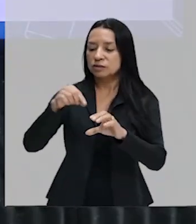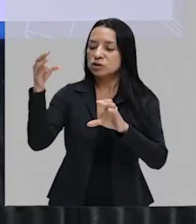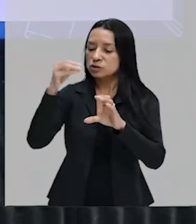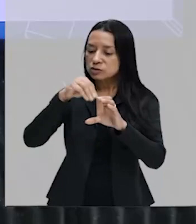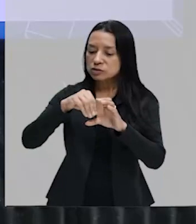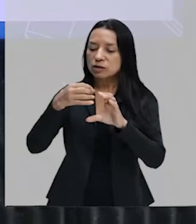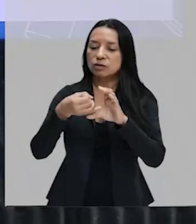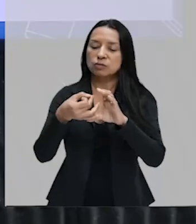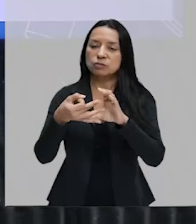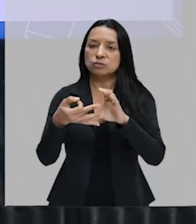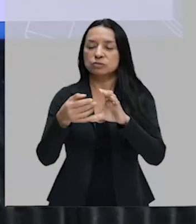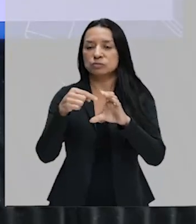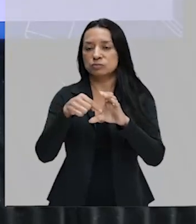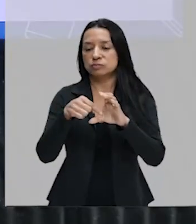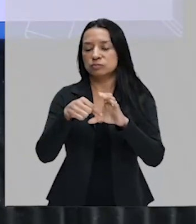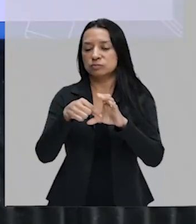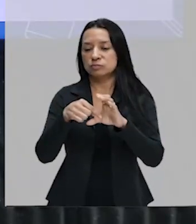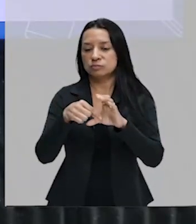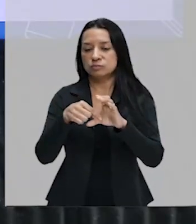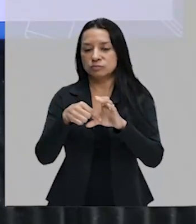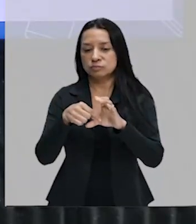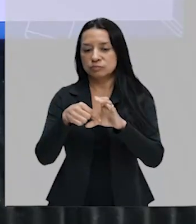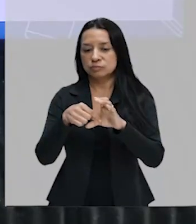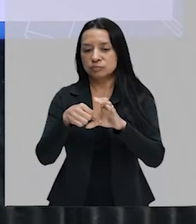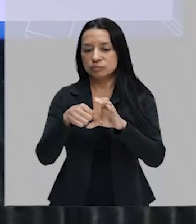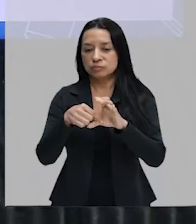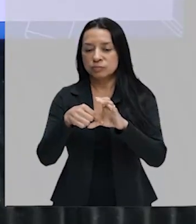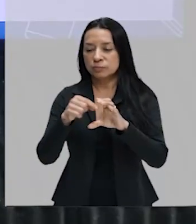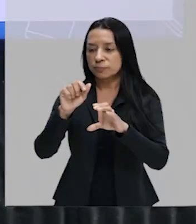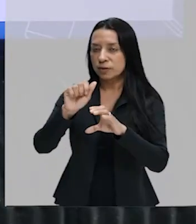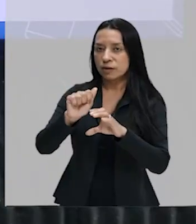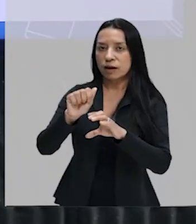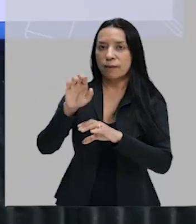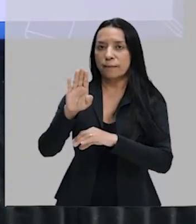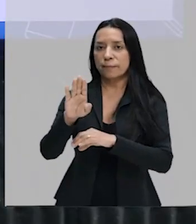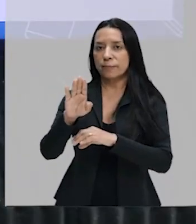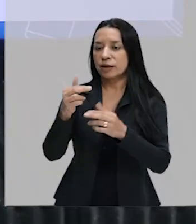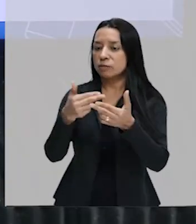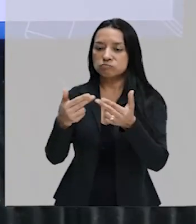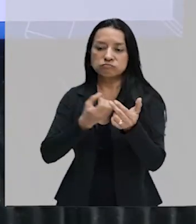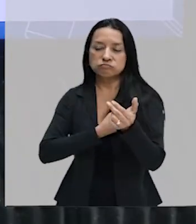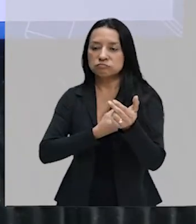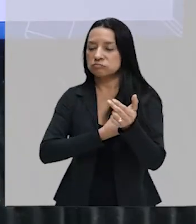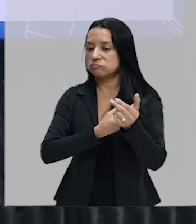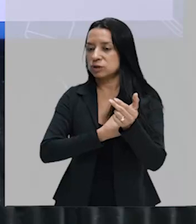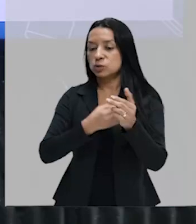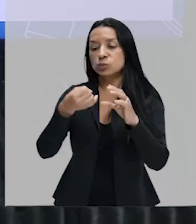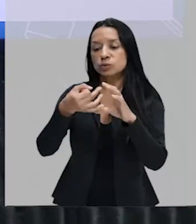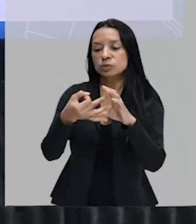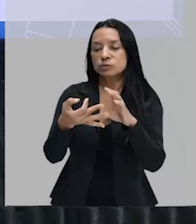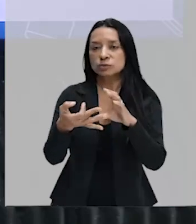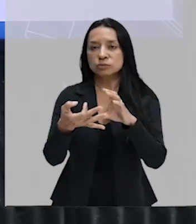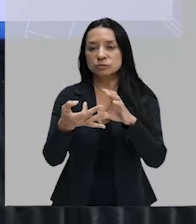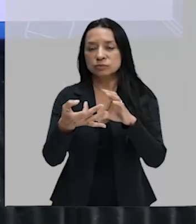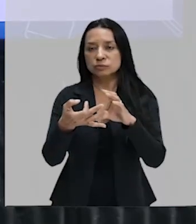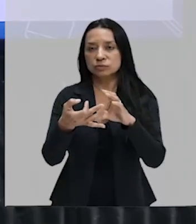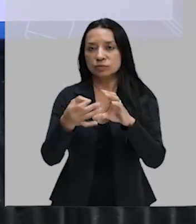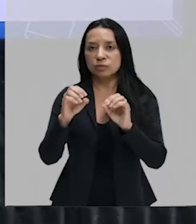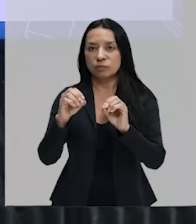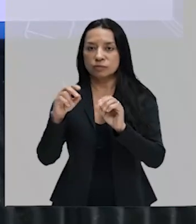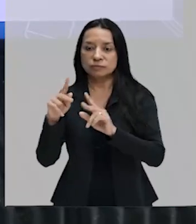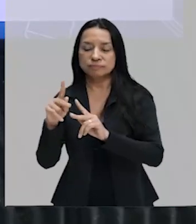contido. Justamente porque a AB aqui não é elemento, tá? É um conjunto, tá bom?